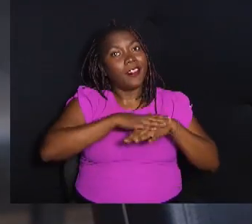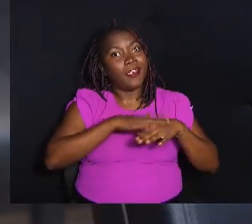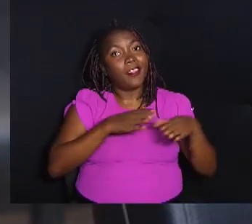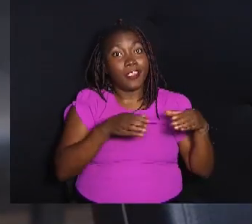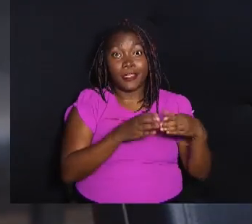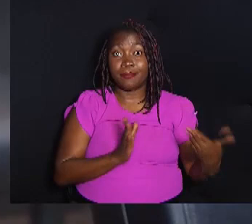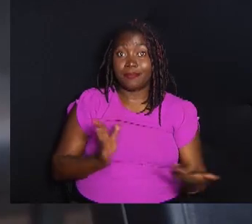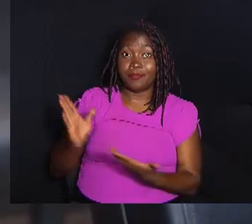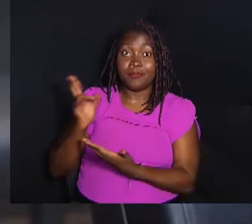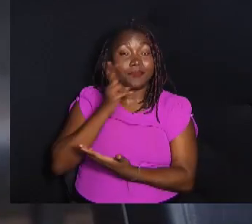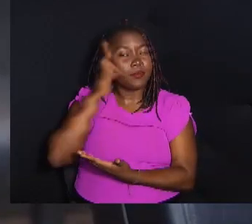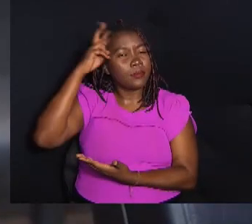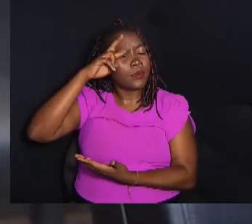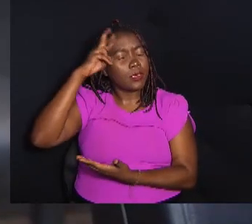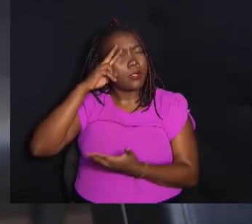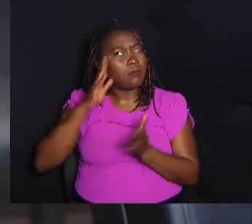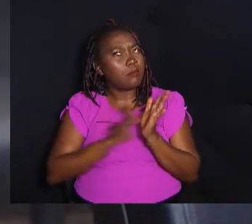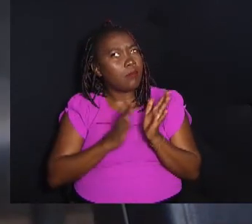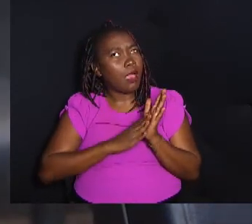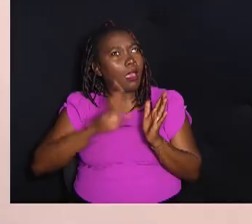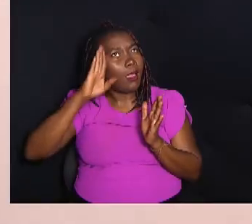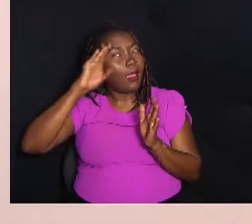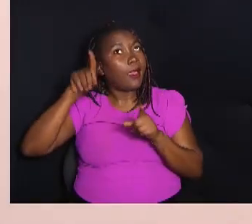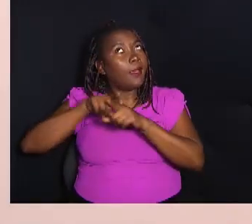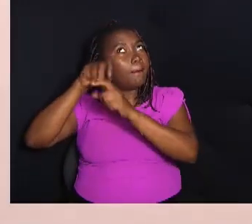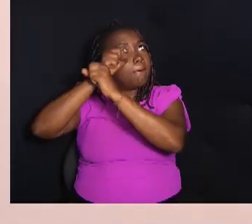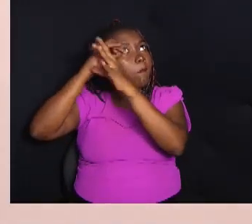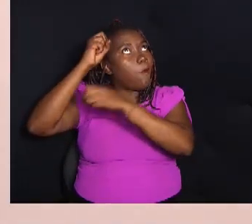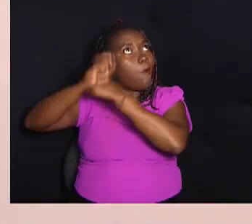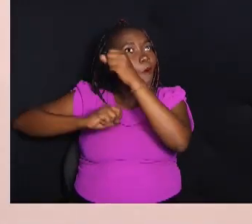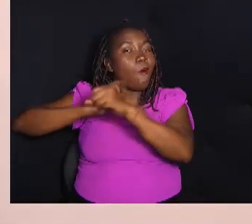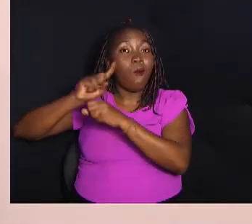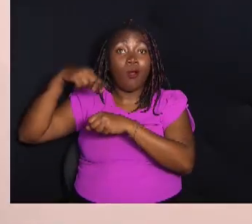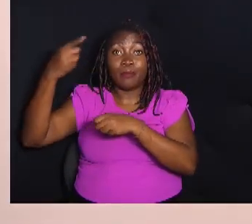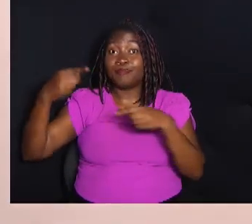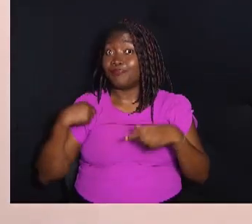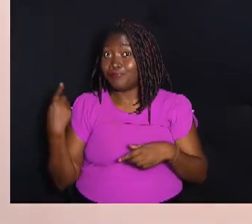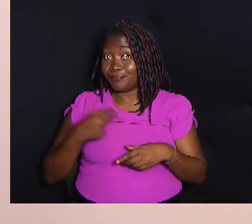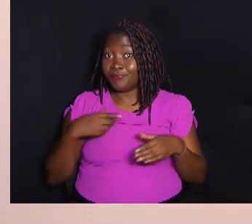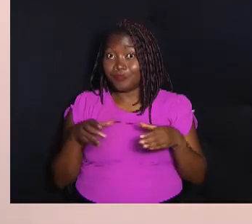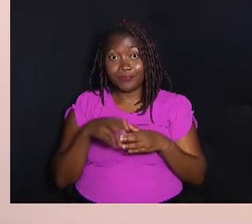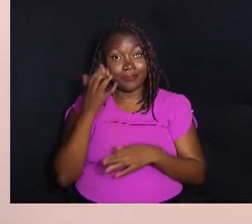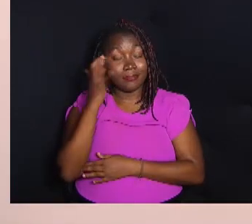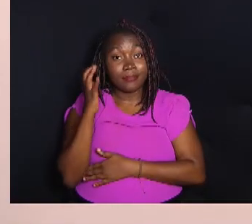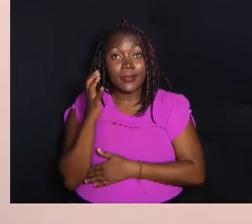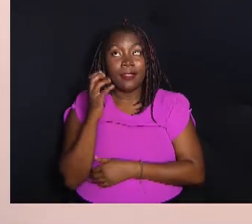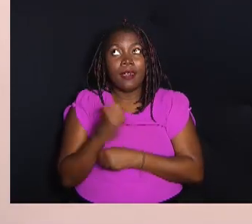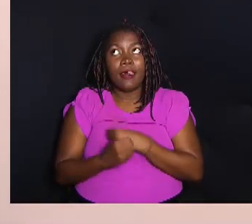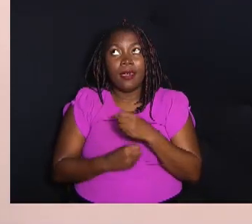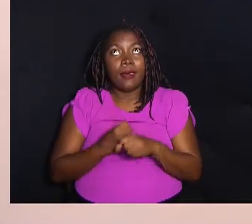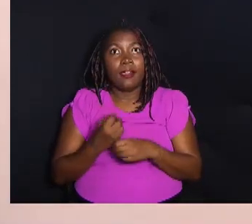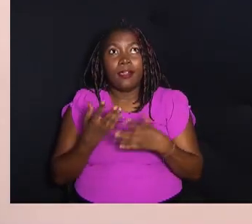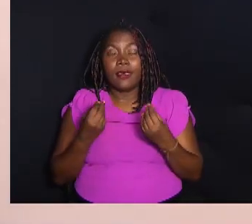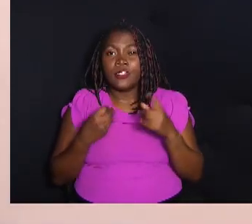as principais pautas e fez projeções para o próximo ano pra nossa comissão do meio ambiente foi um ano bem que começou